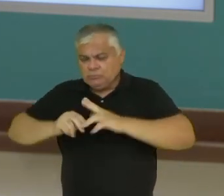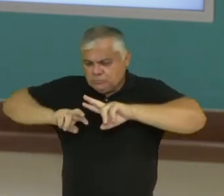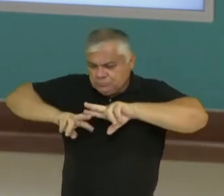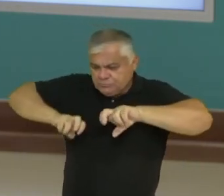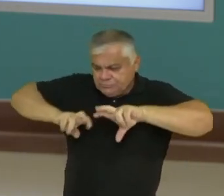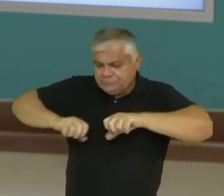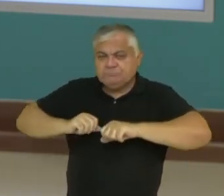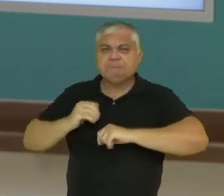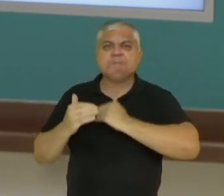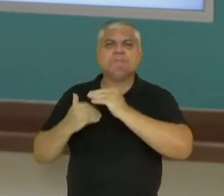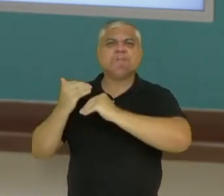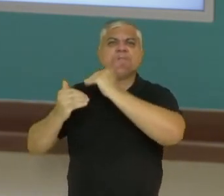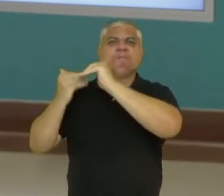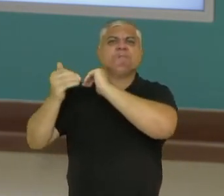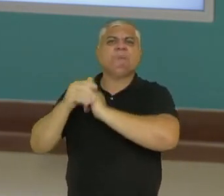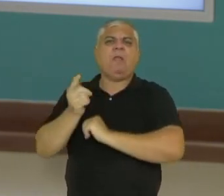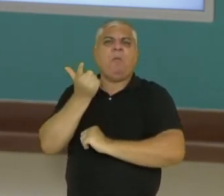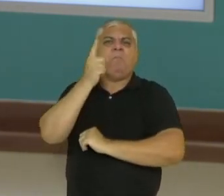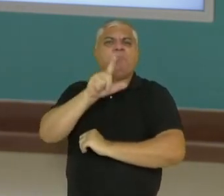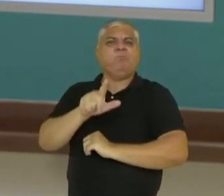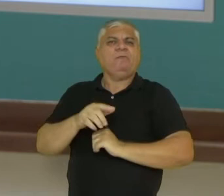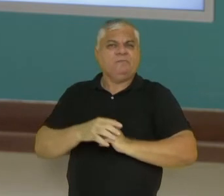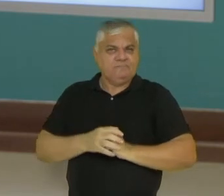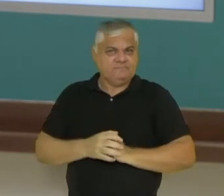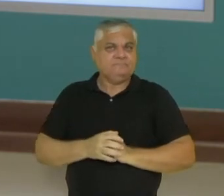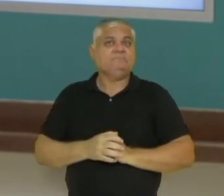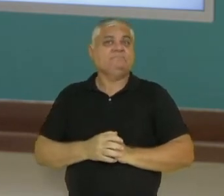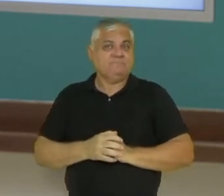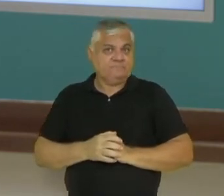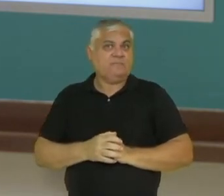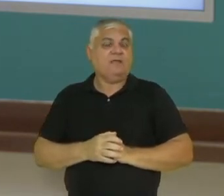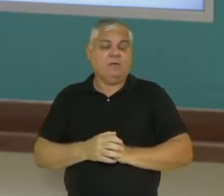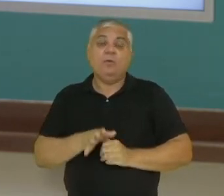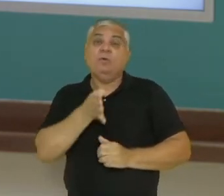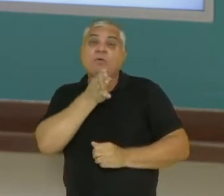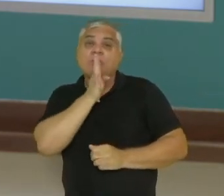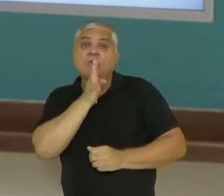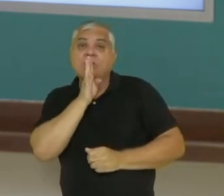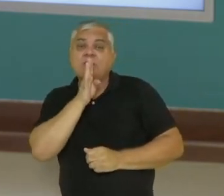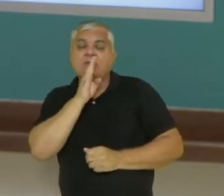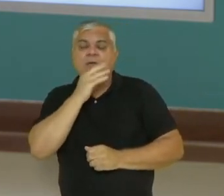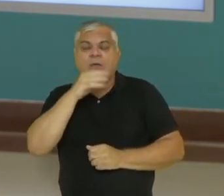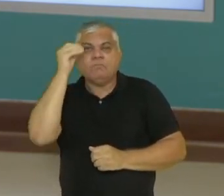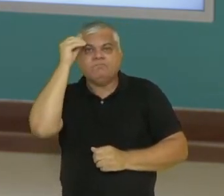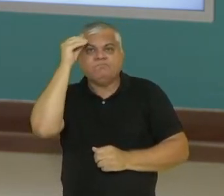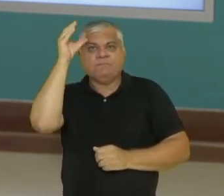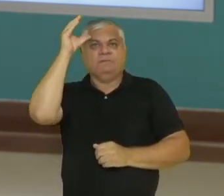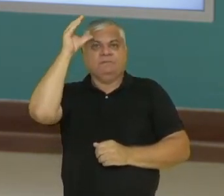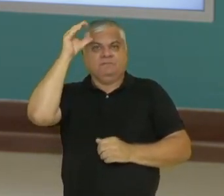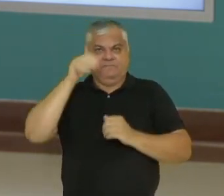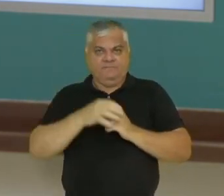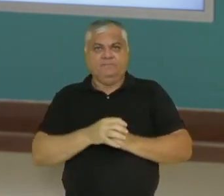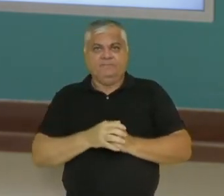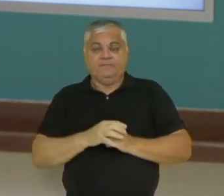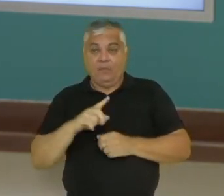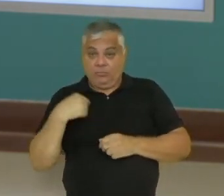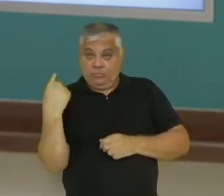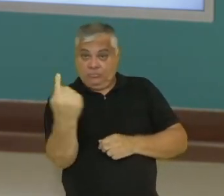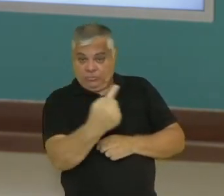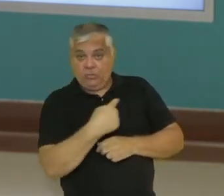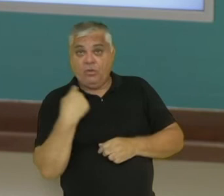né? E para que a gente possa ir ampliando aí a nossa formação de conhecimento. Quando eu falo nós